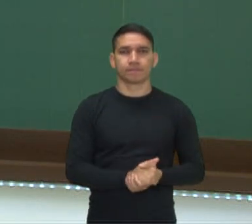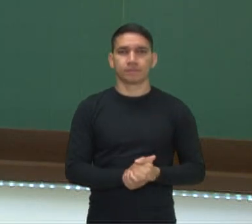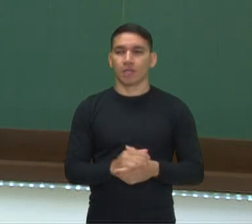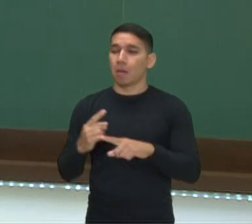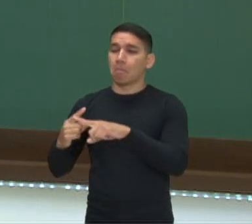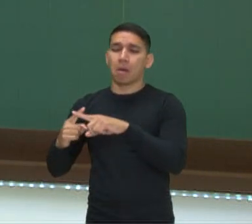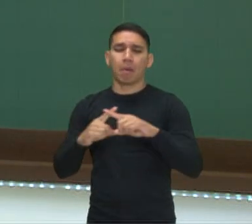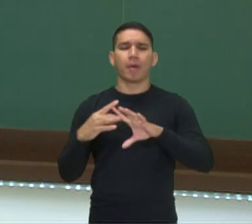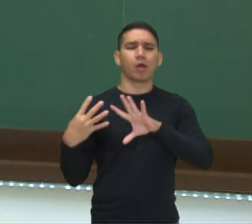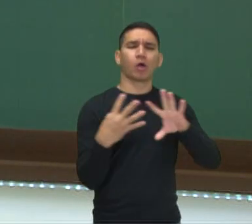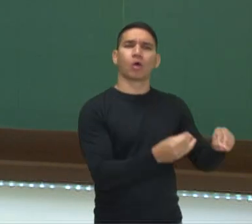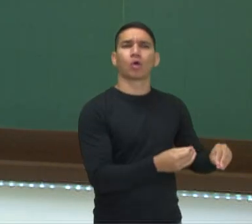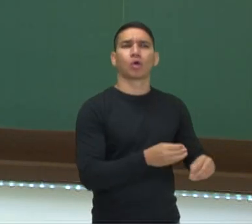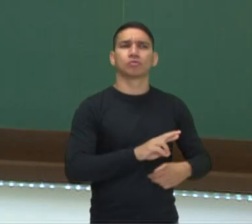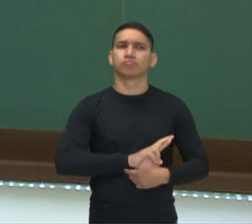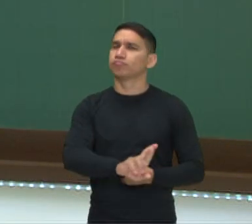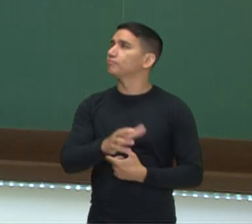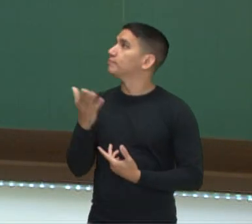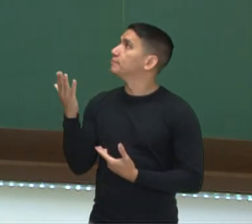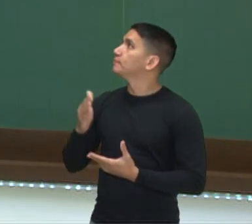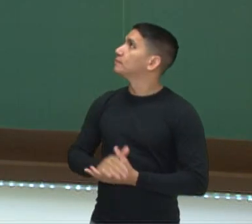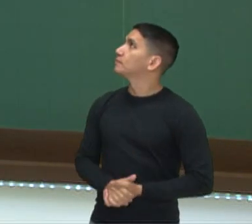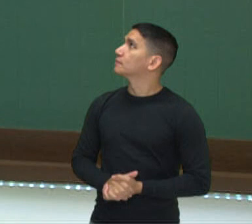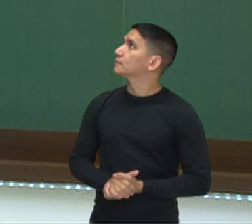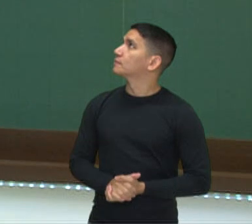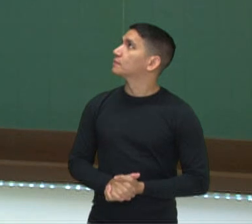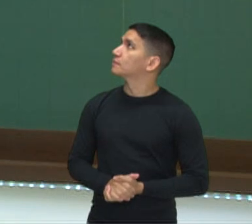todo mundo, 5 vezes 31...